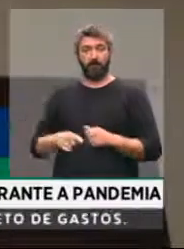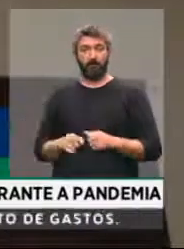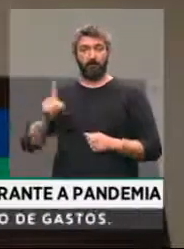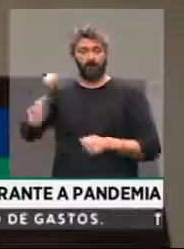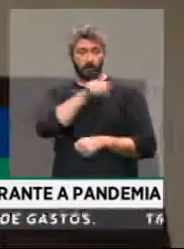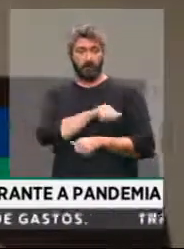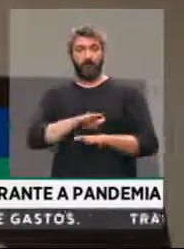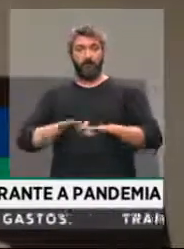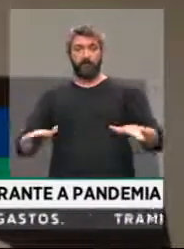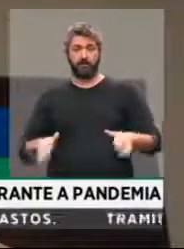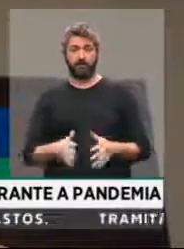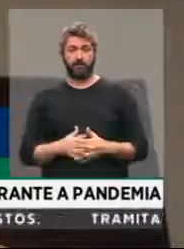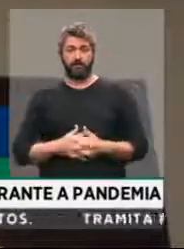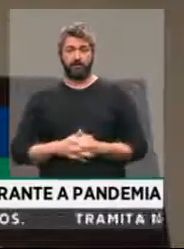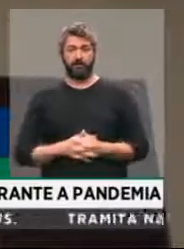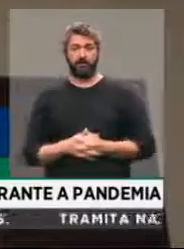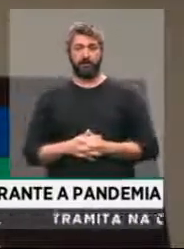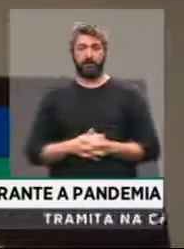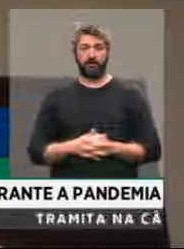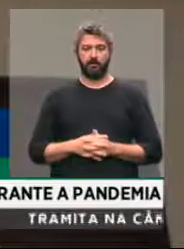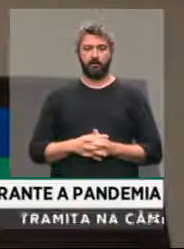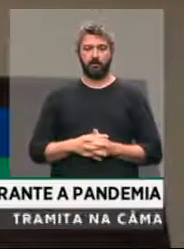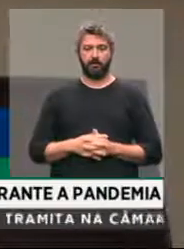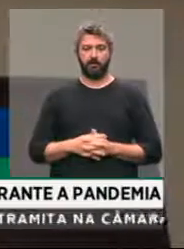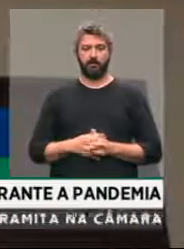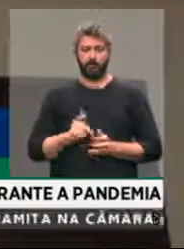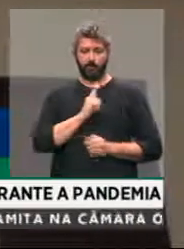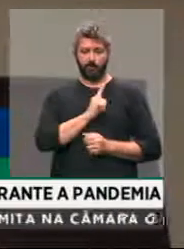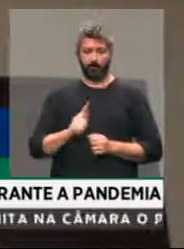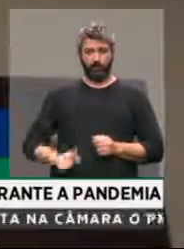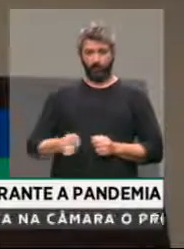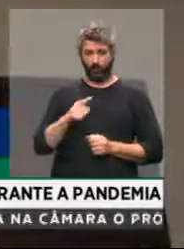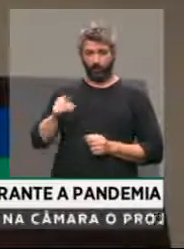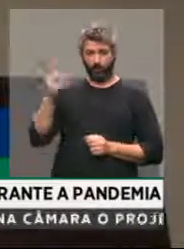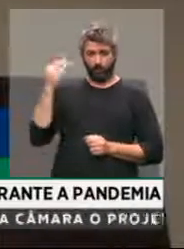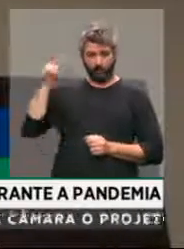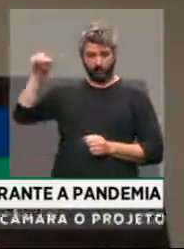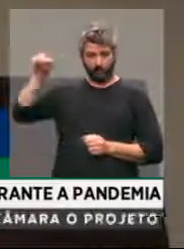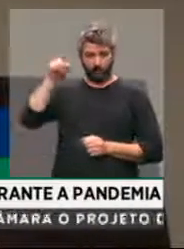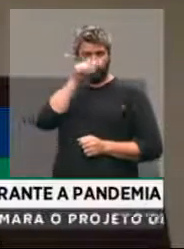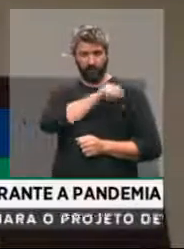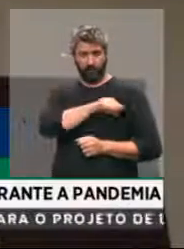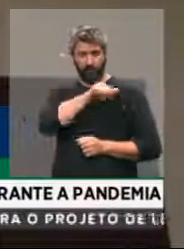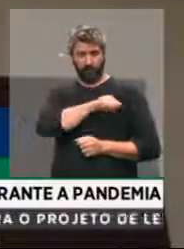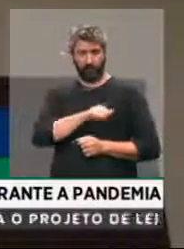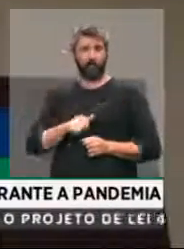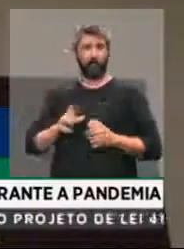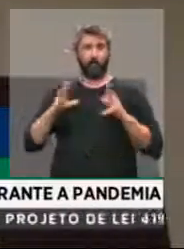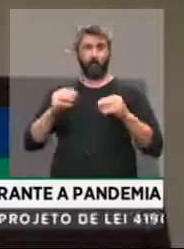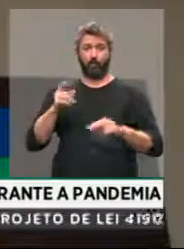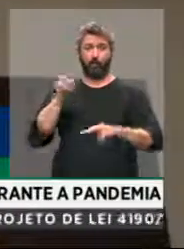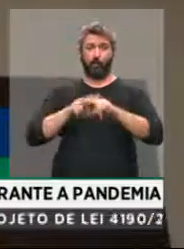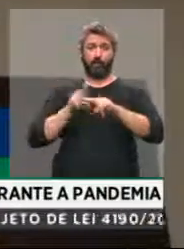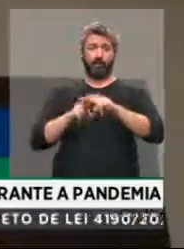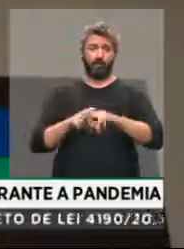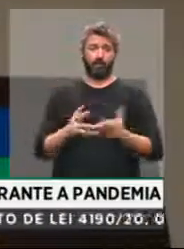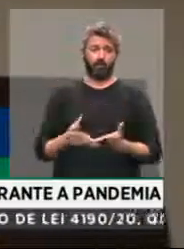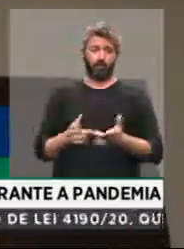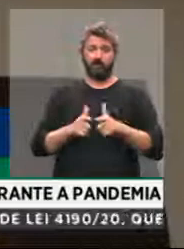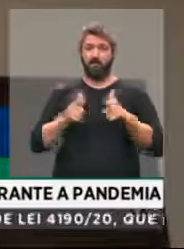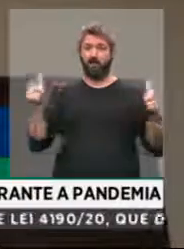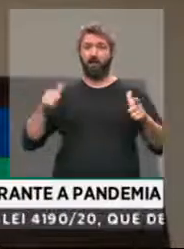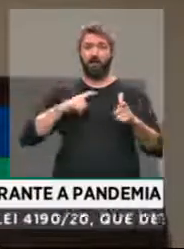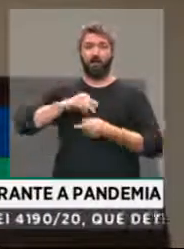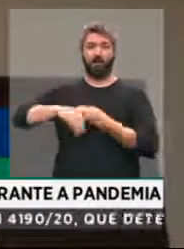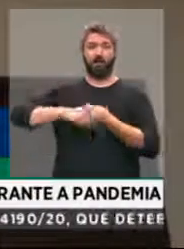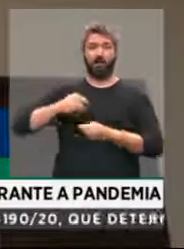Rio de Janeiro. Os últimos governadores do Rio de Janeiro, quase todos, foram presos, em boa parte, em